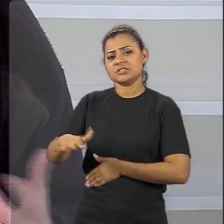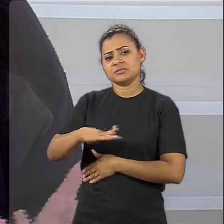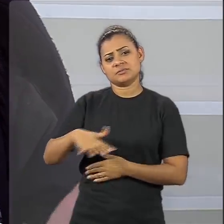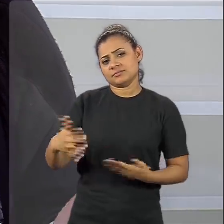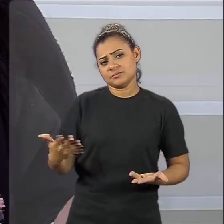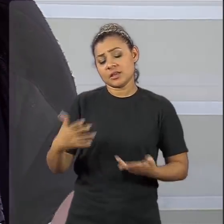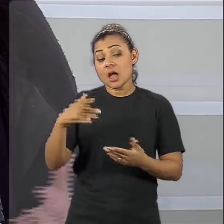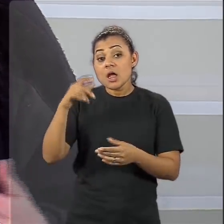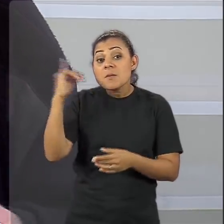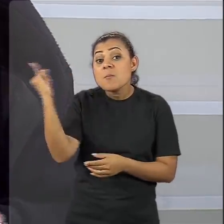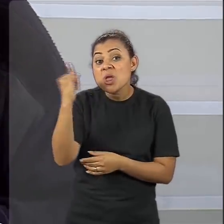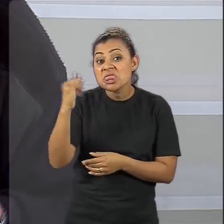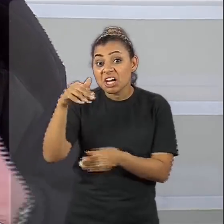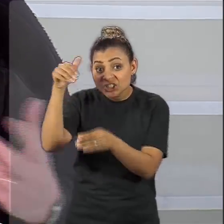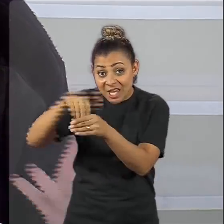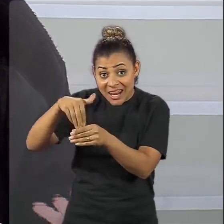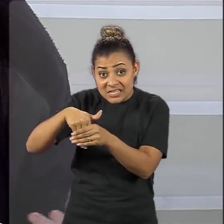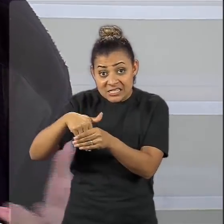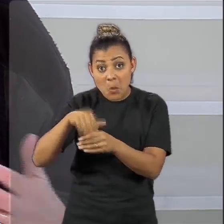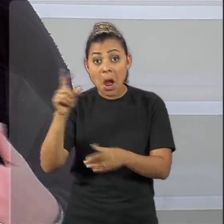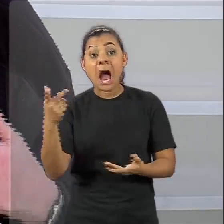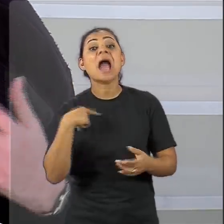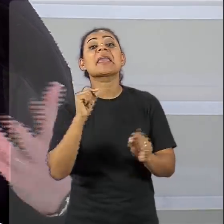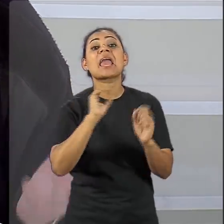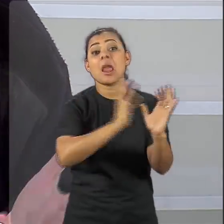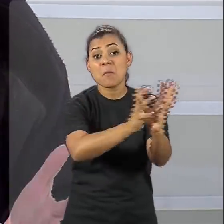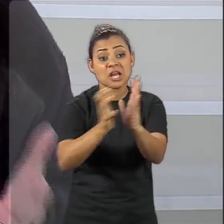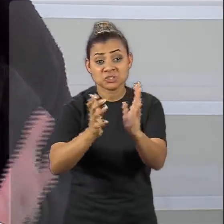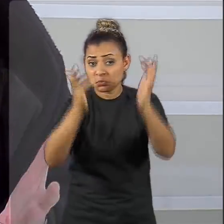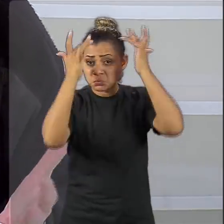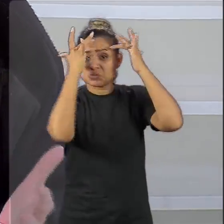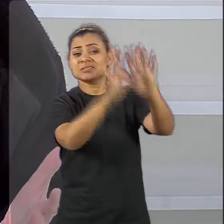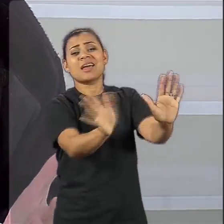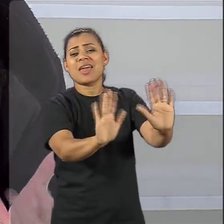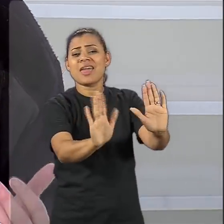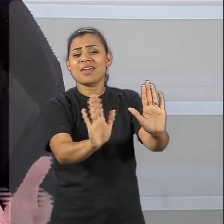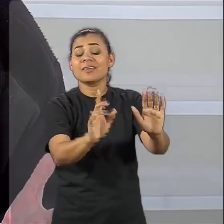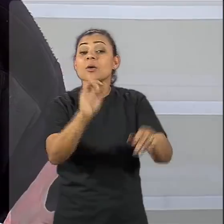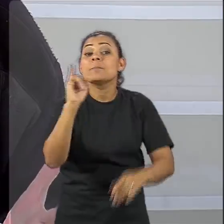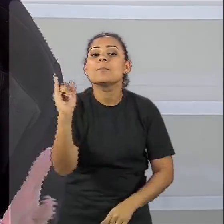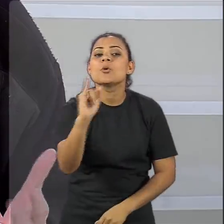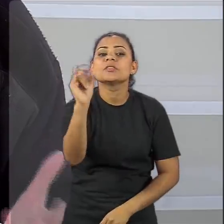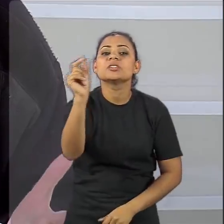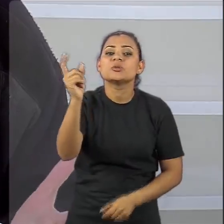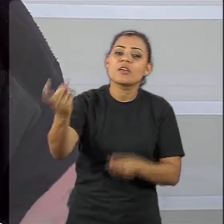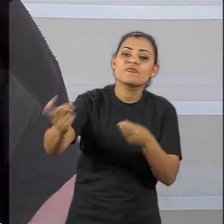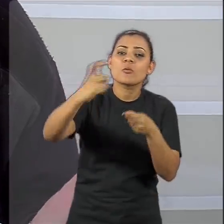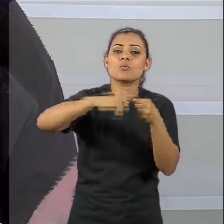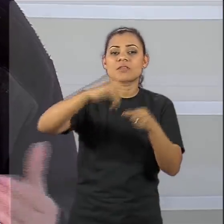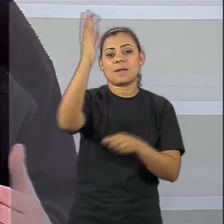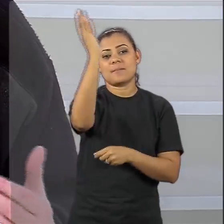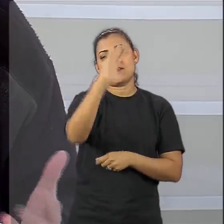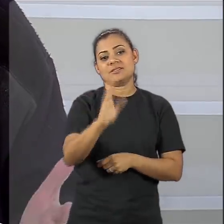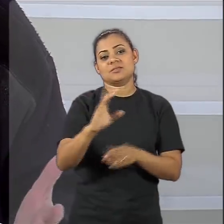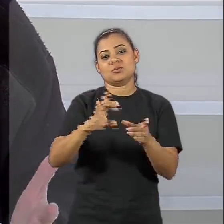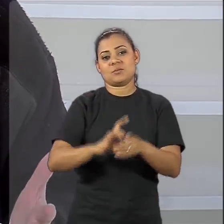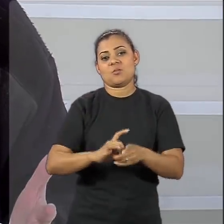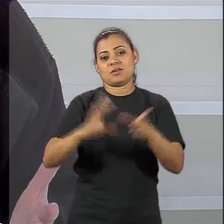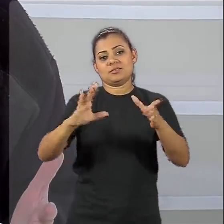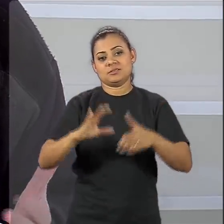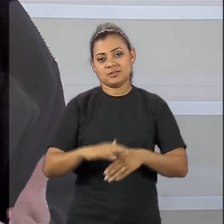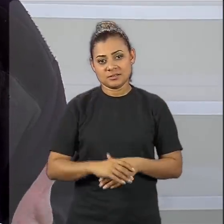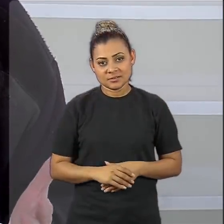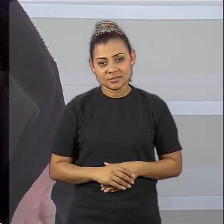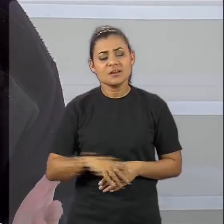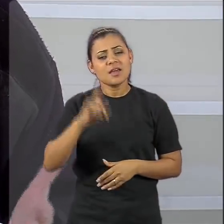na eleição não é se PT, PSDB, DEM, Alckmin, não. O importante é recuperar a credibilidade da democracia. E